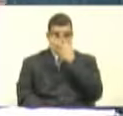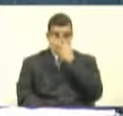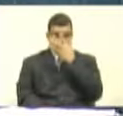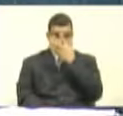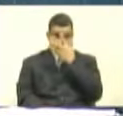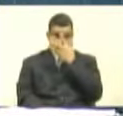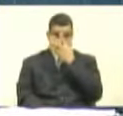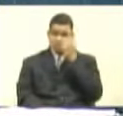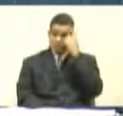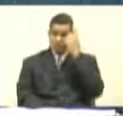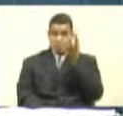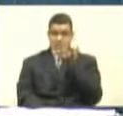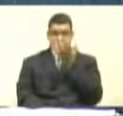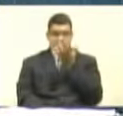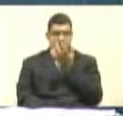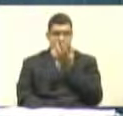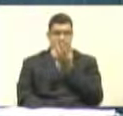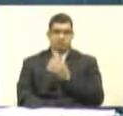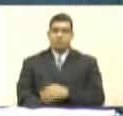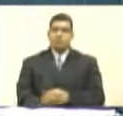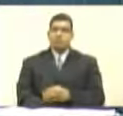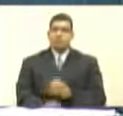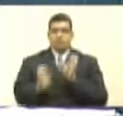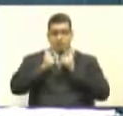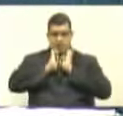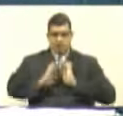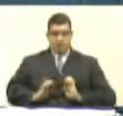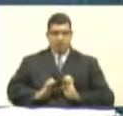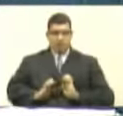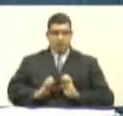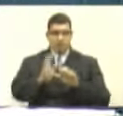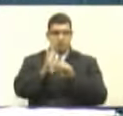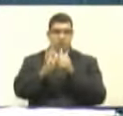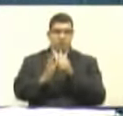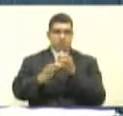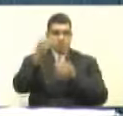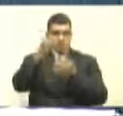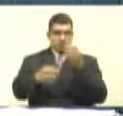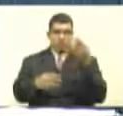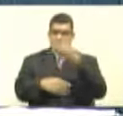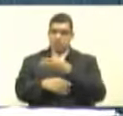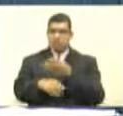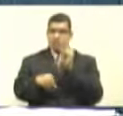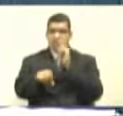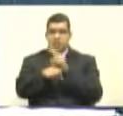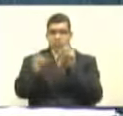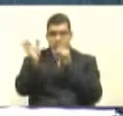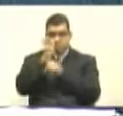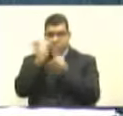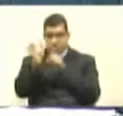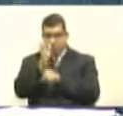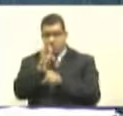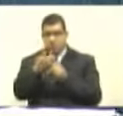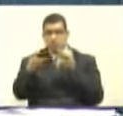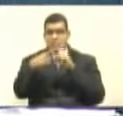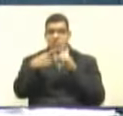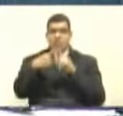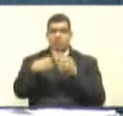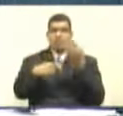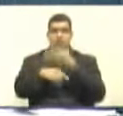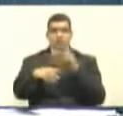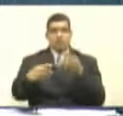Acho até que a conduta do juiz de primeiro grau deve ser apurada. Porque